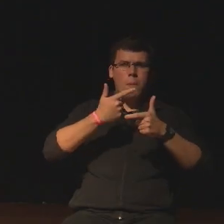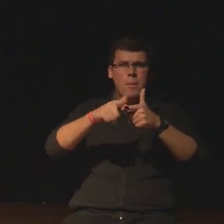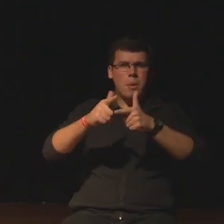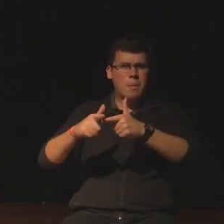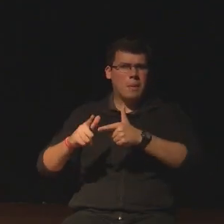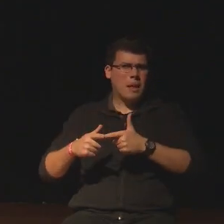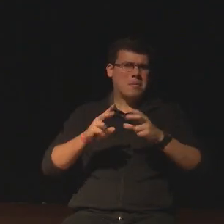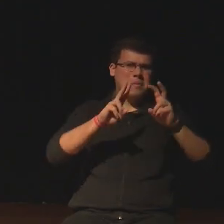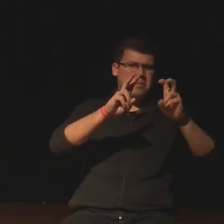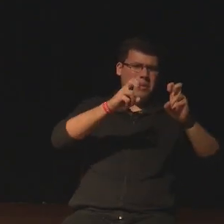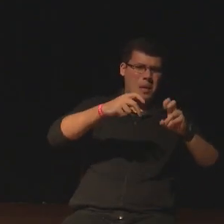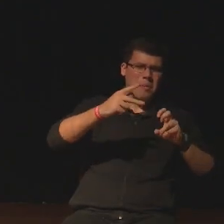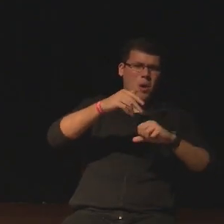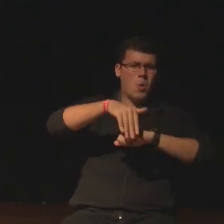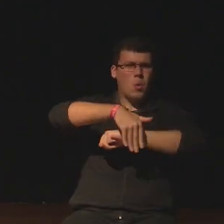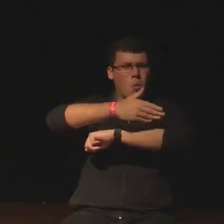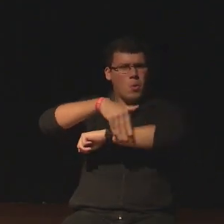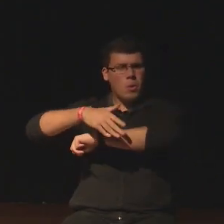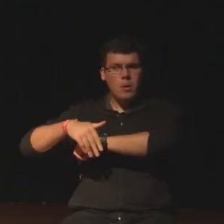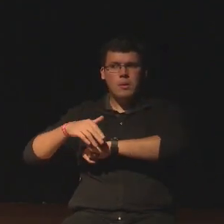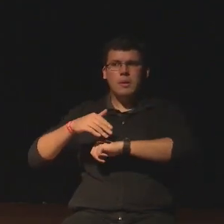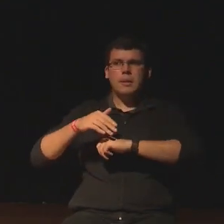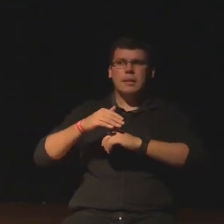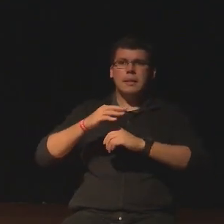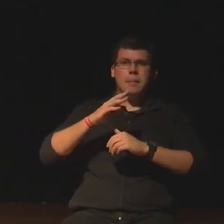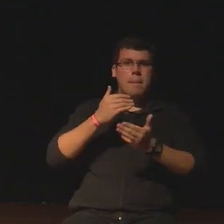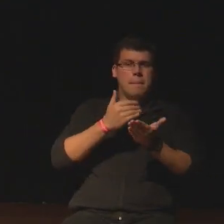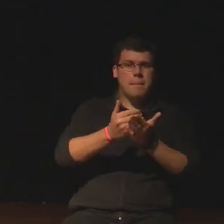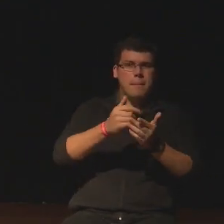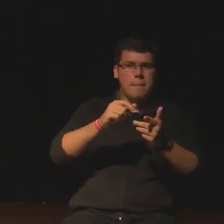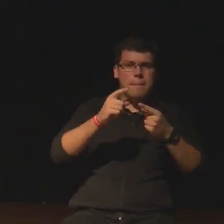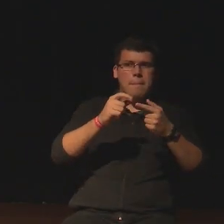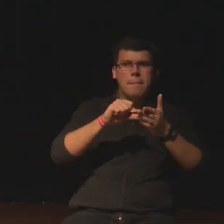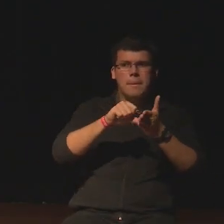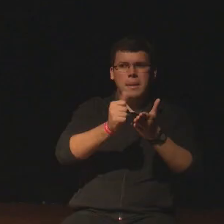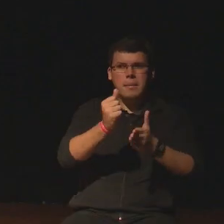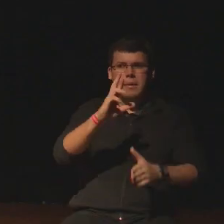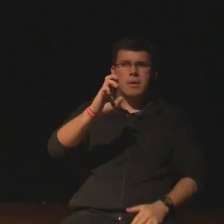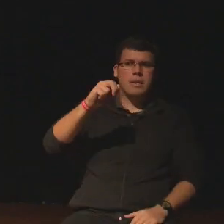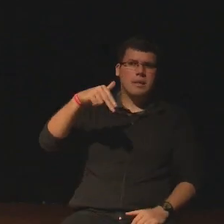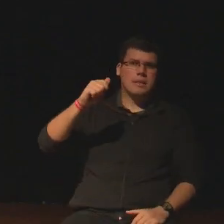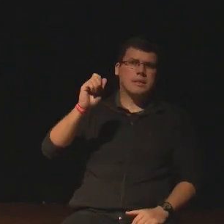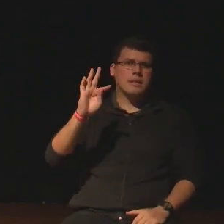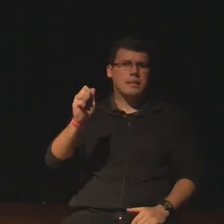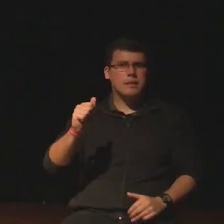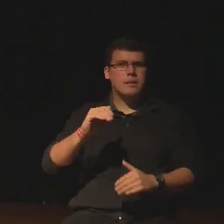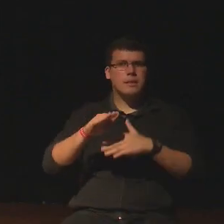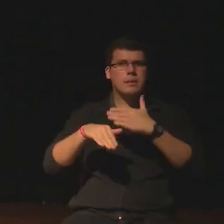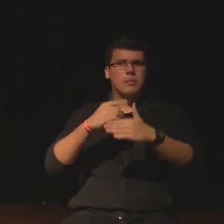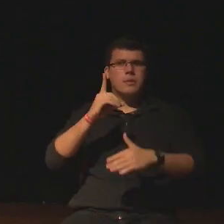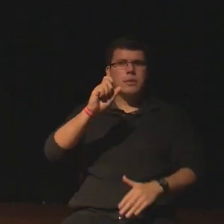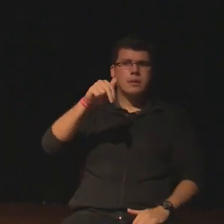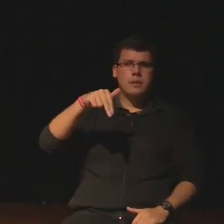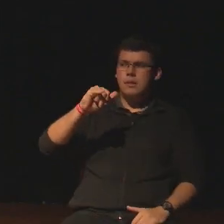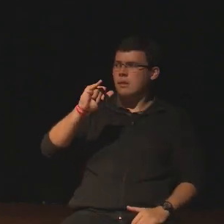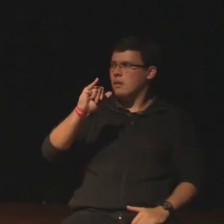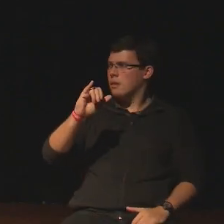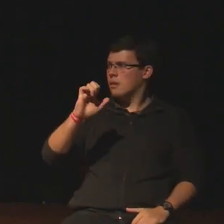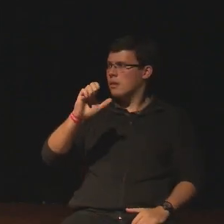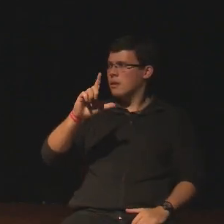Pamplona, inicialmente pela Renata, depois, de novo, a Pamplona pela Daniele. Teve algumas